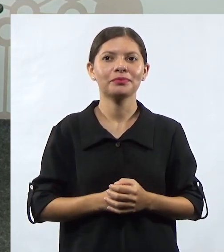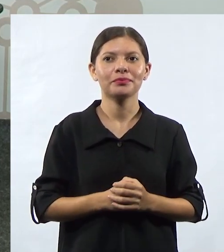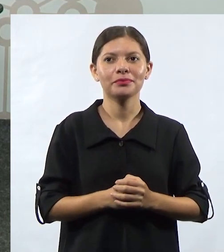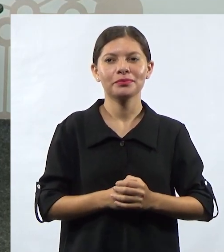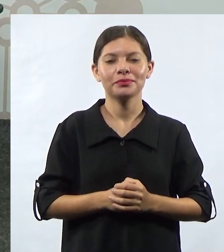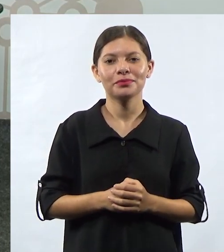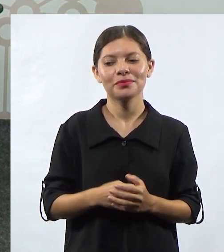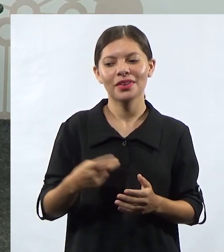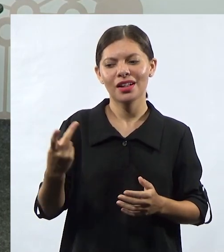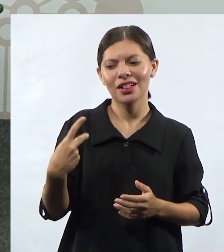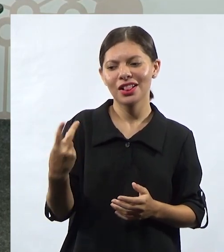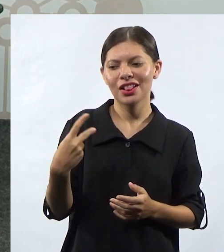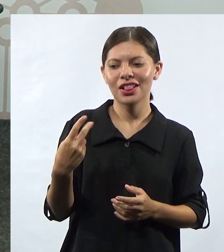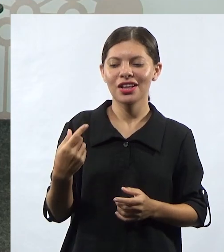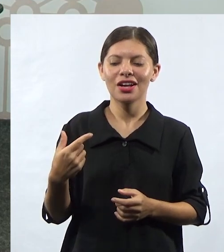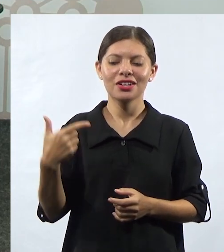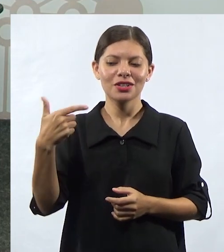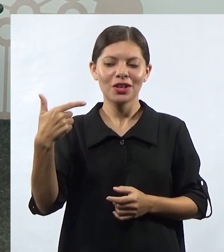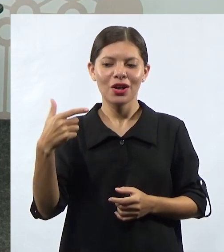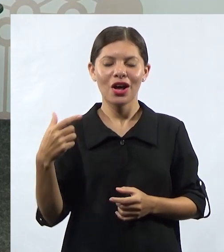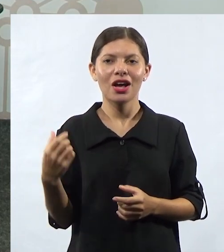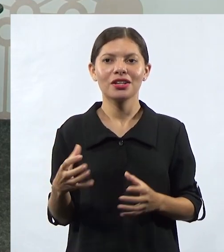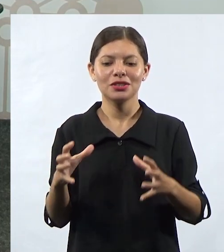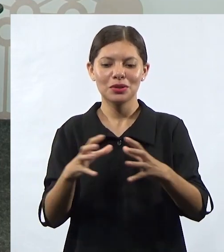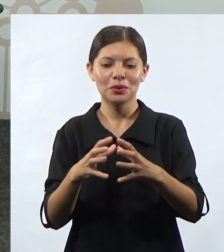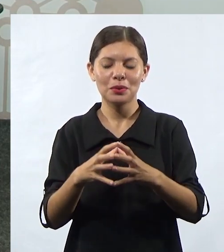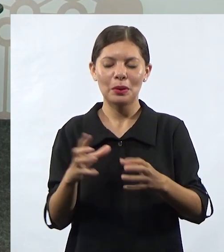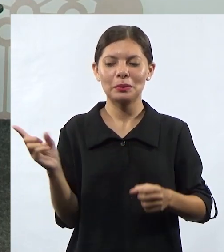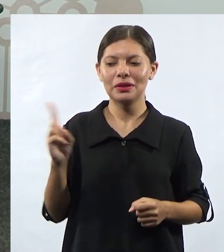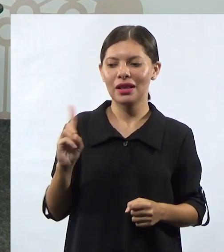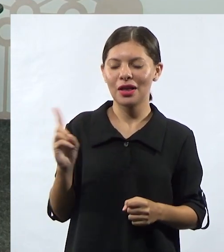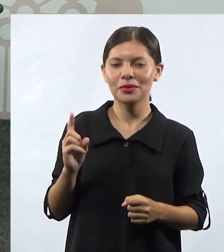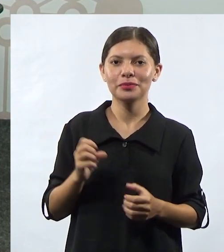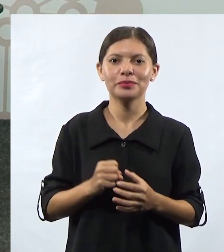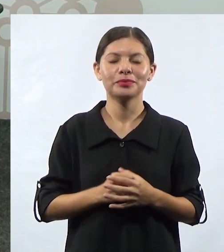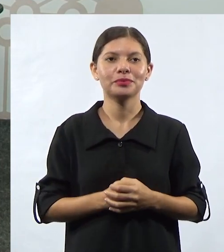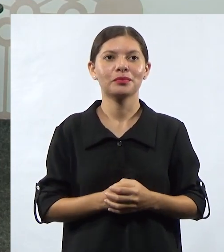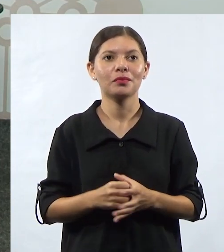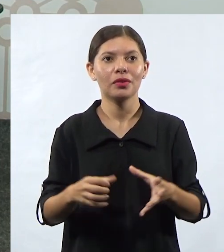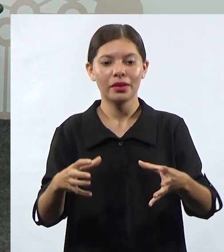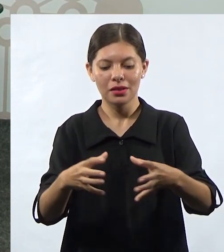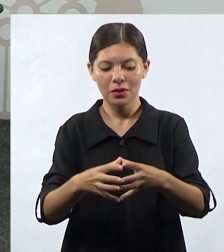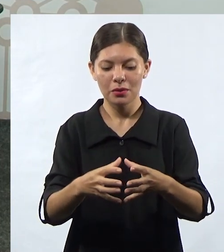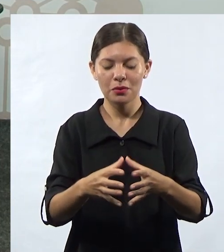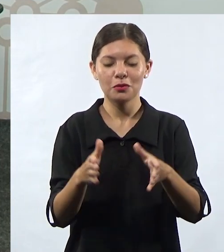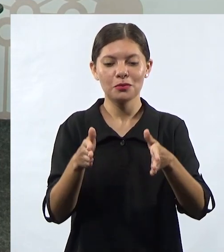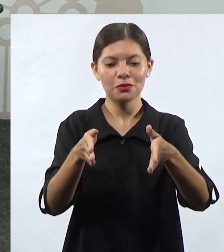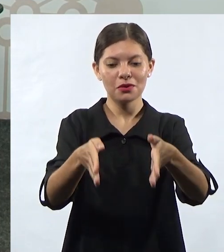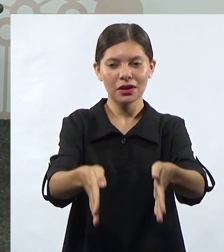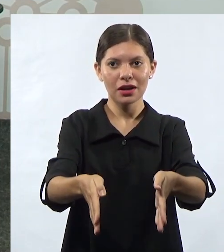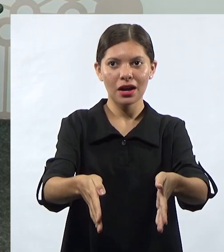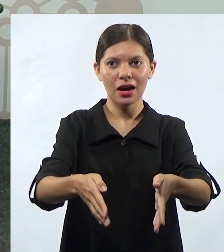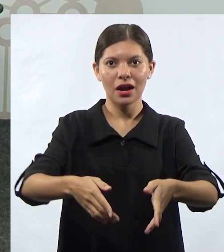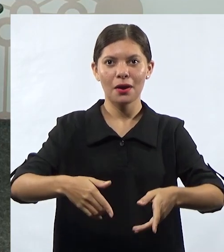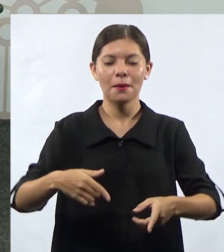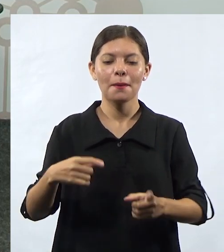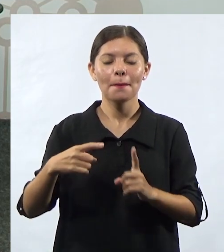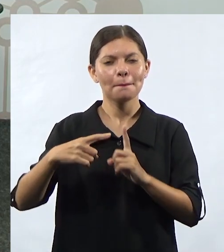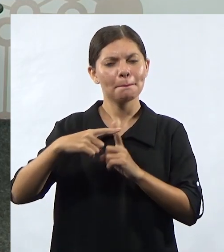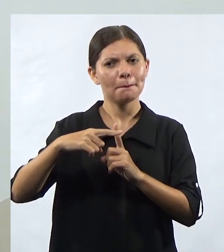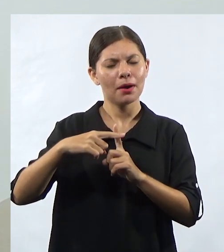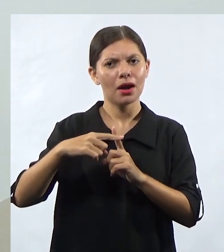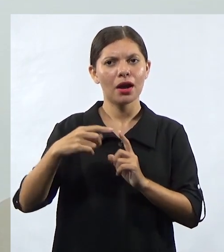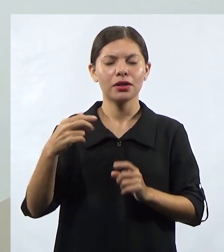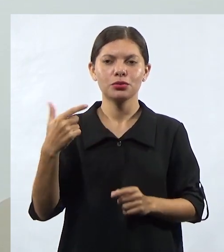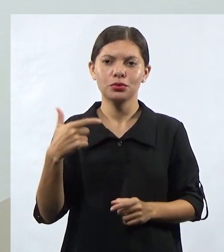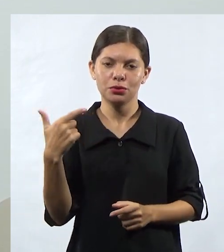Aqui não somos um grupo focal. É um grupo focal, ele é um grupo, portanto, é mais do que duas pessoas.